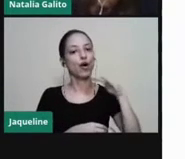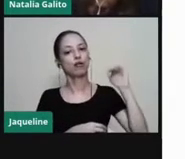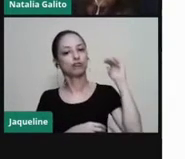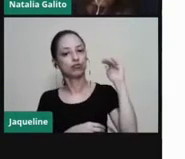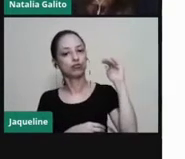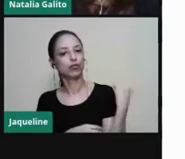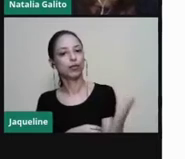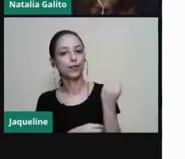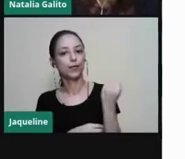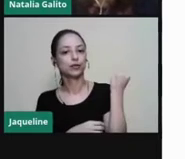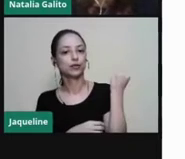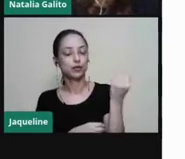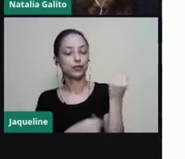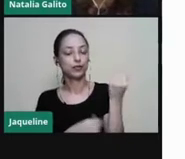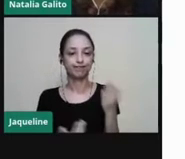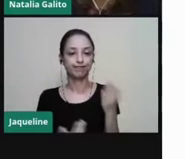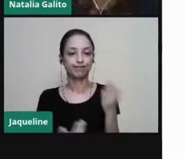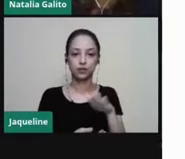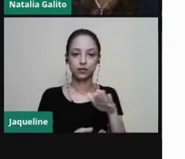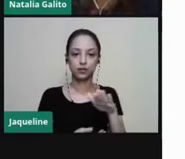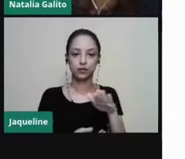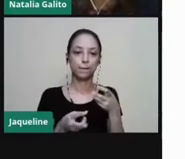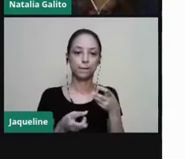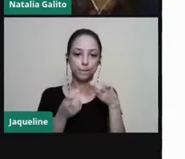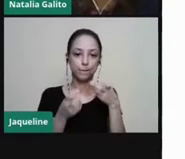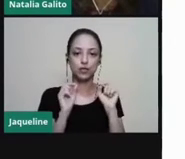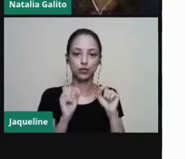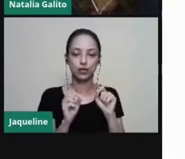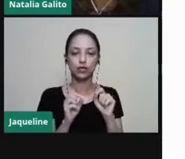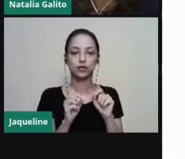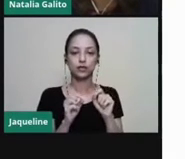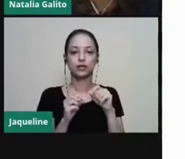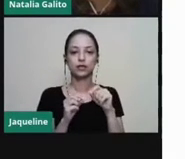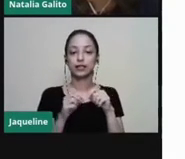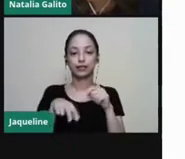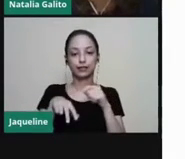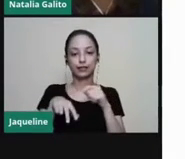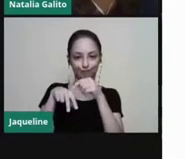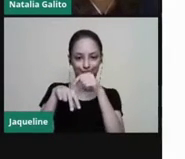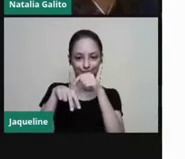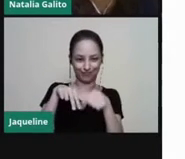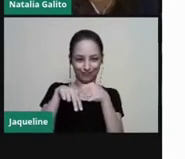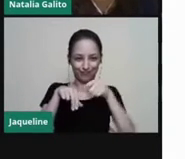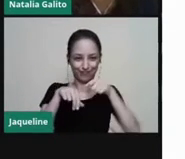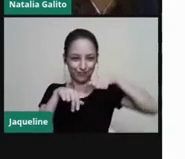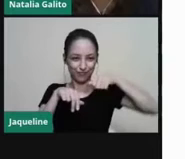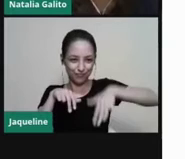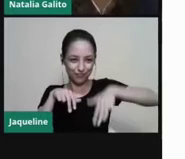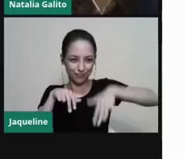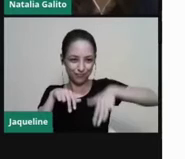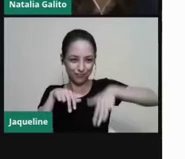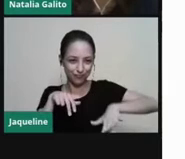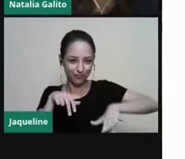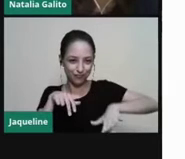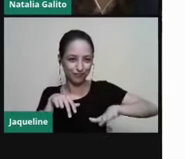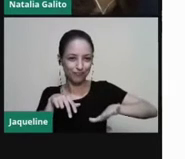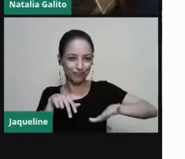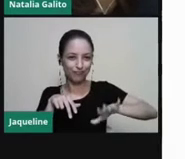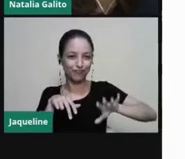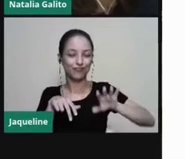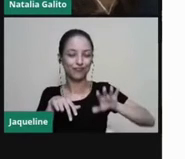que na artéria femoral, eles viram crianças controles saudáveis e crianças